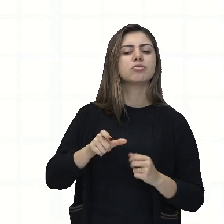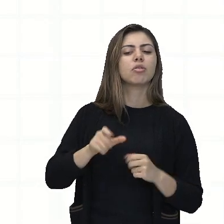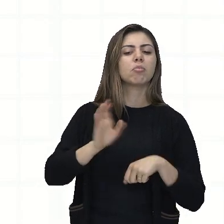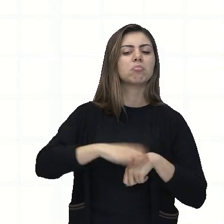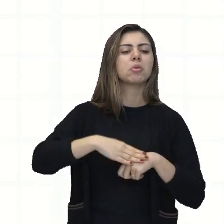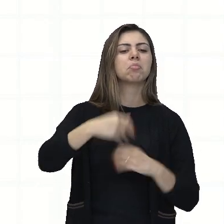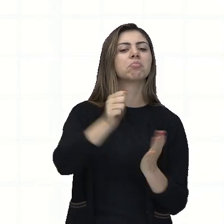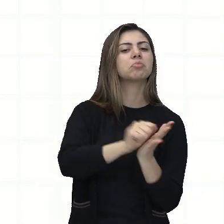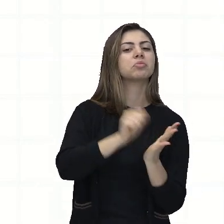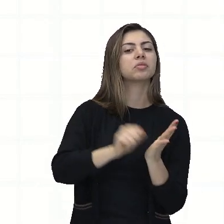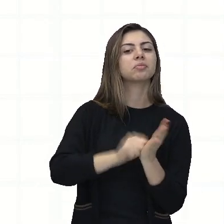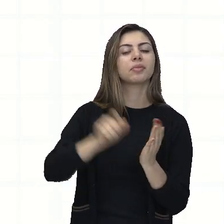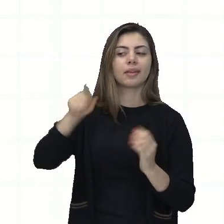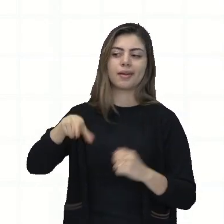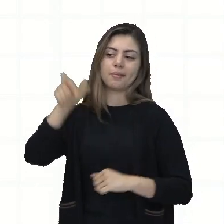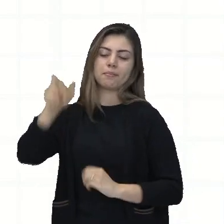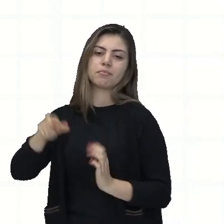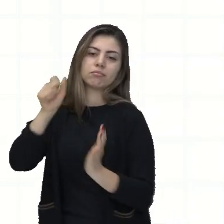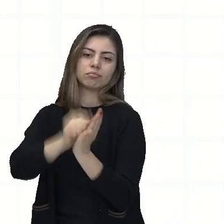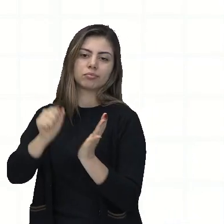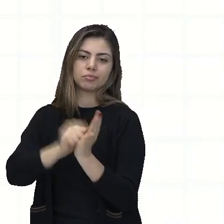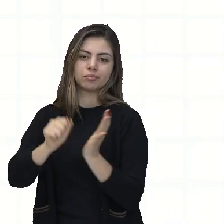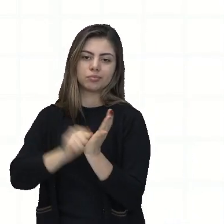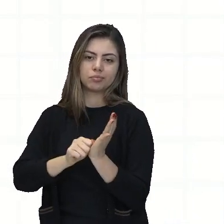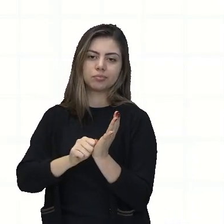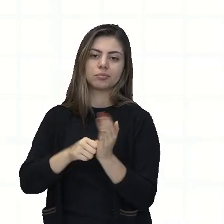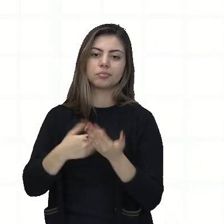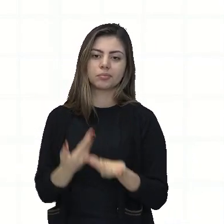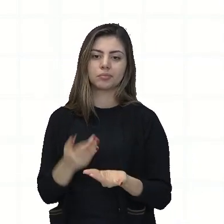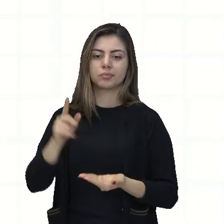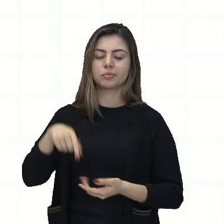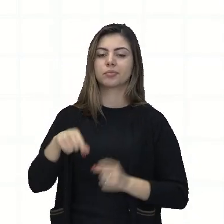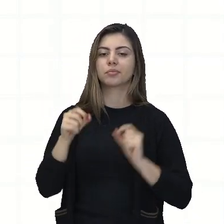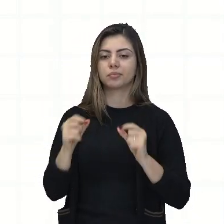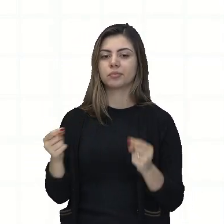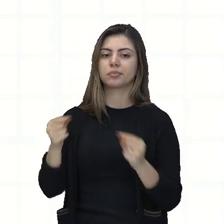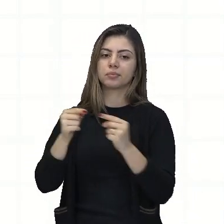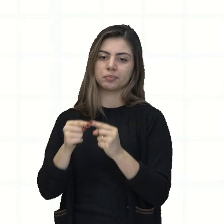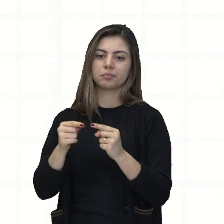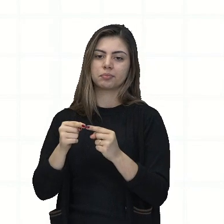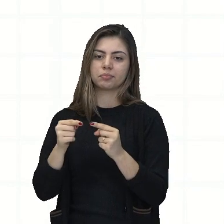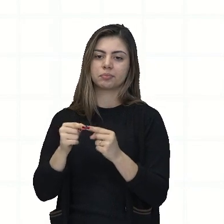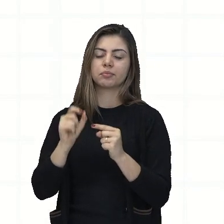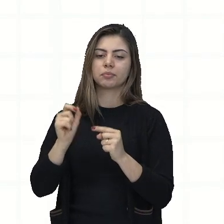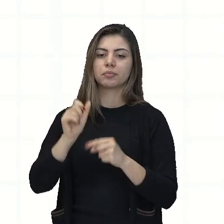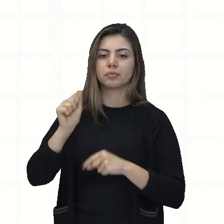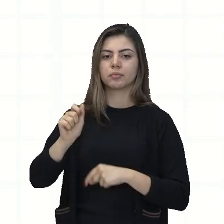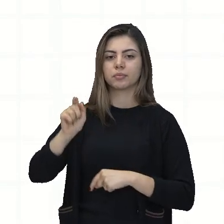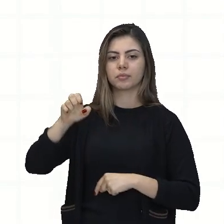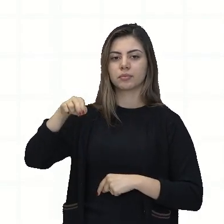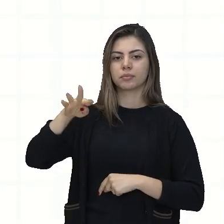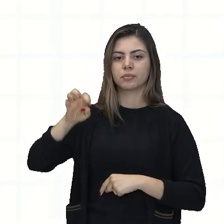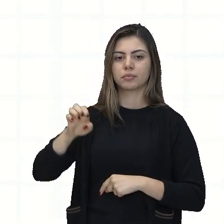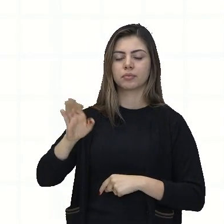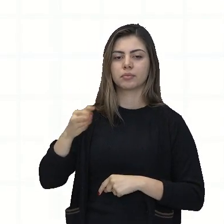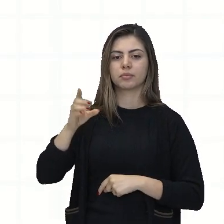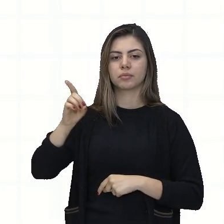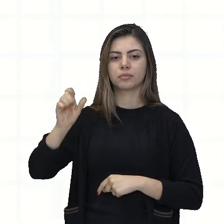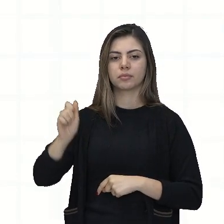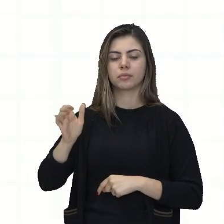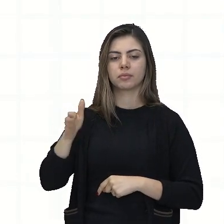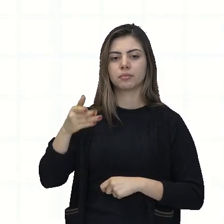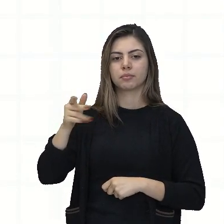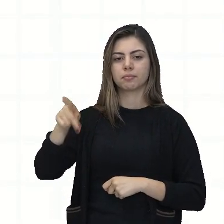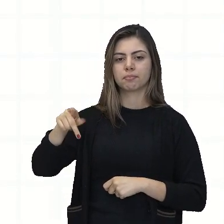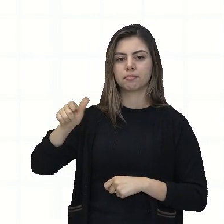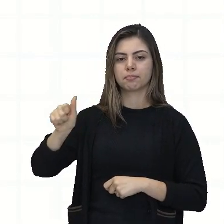Foi pelo escritor. Aqui eu tenho o termo que eu vou chamar de agente da passiva. Outros exemplos de agente